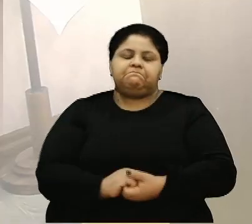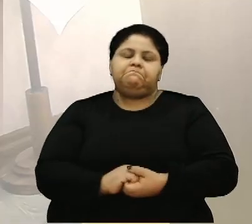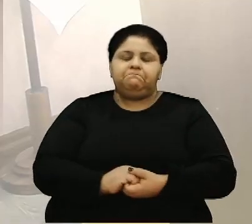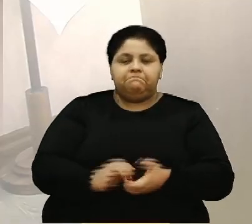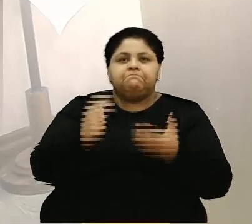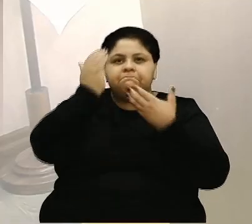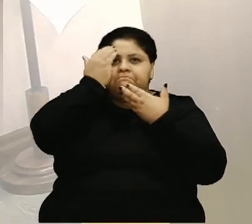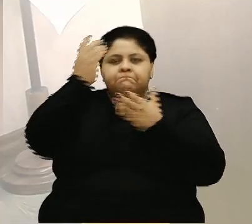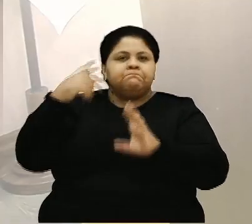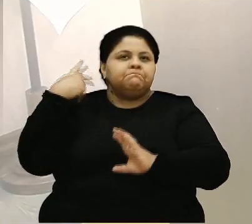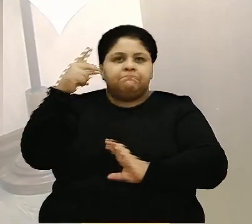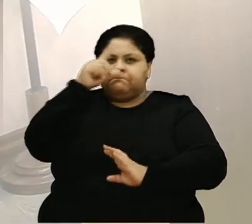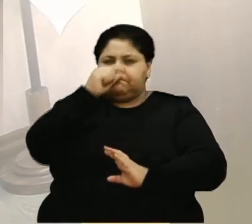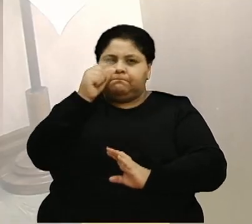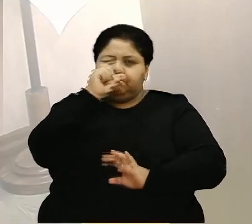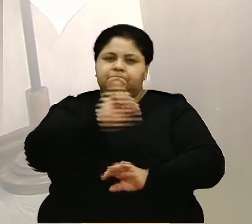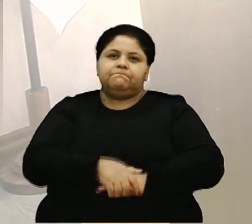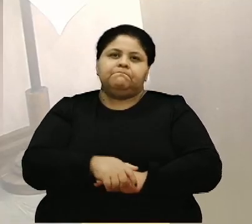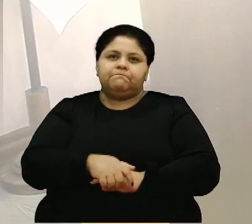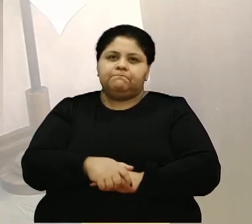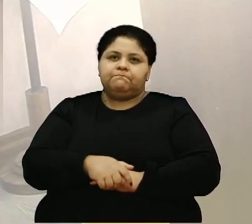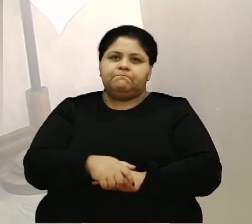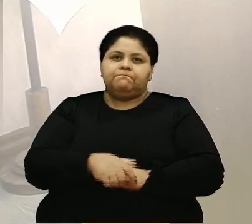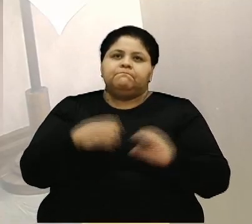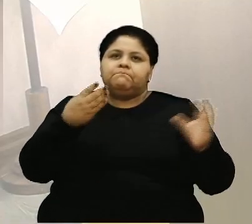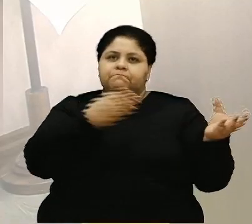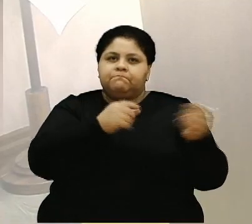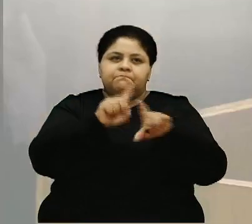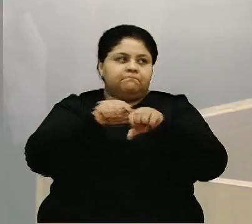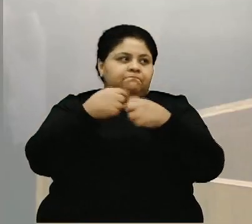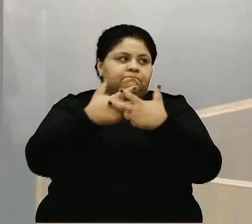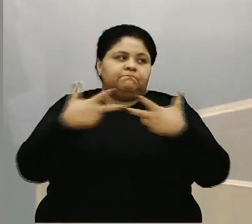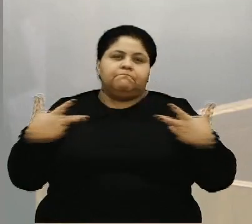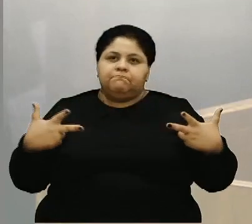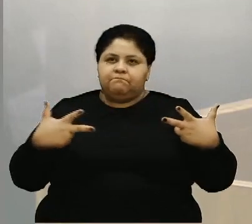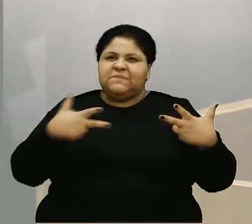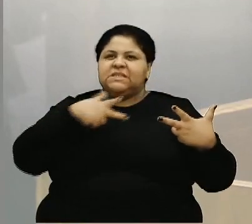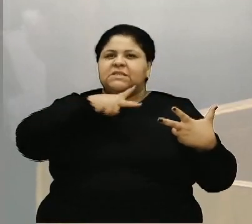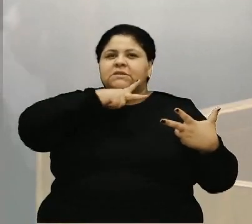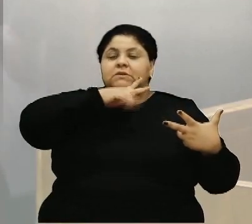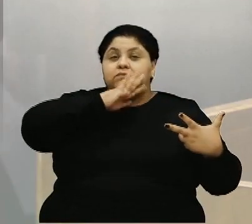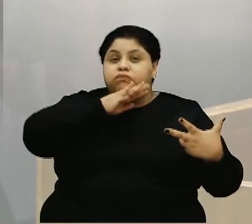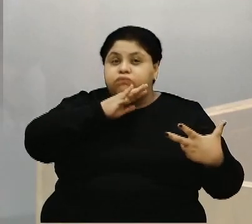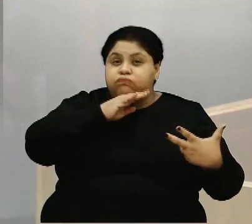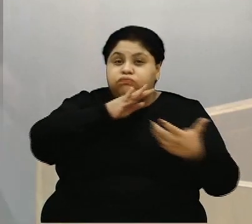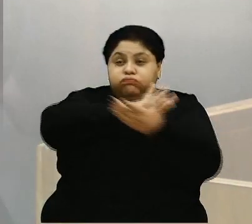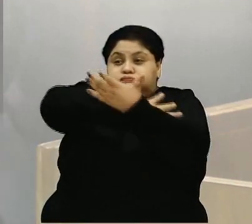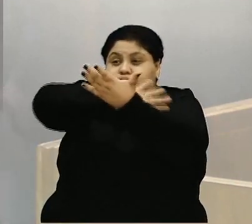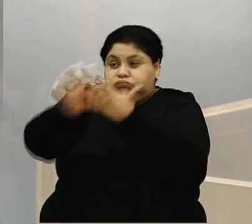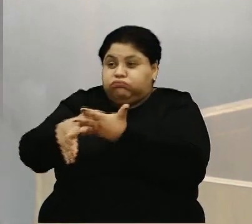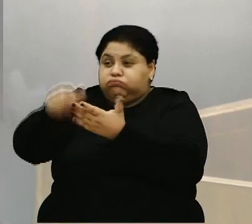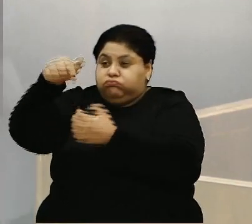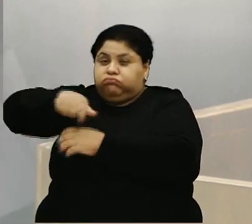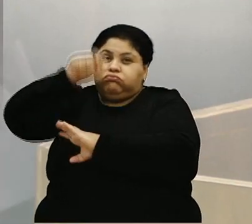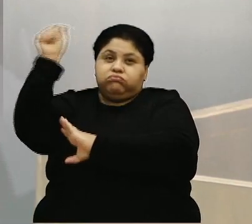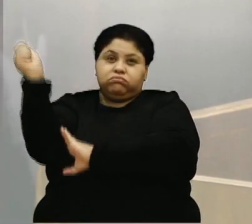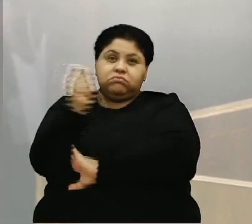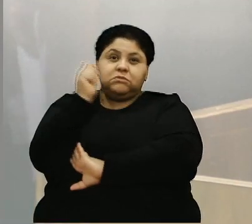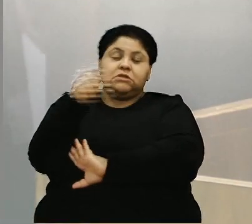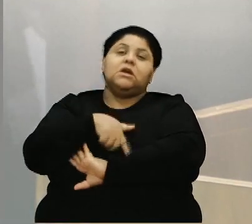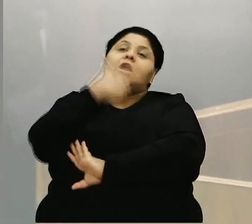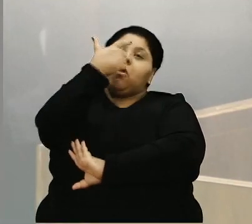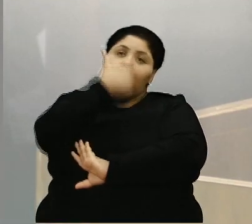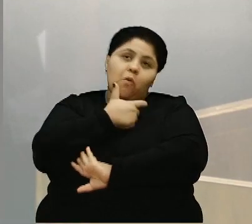vereador Fantinel. Em meio a tantas coisas ruins, em meio à catástrofe que assola o Rio Grande, me parece que essa é uma